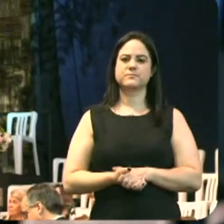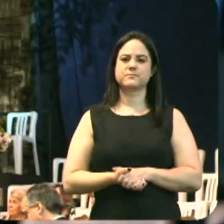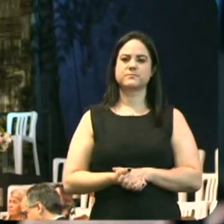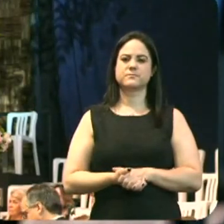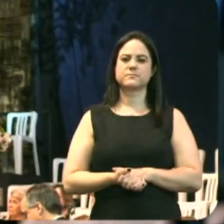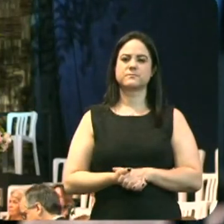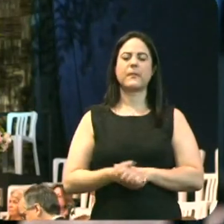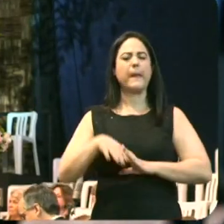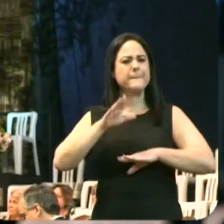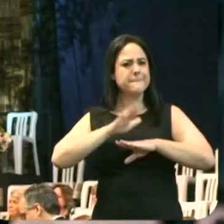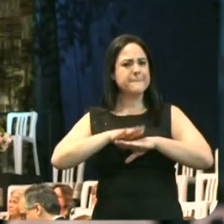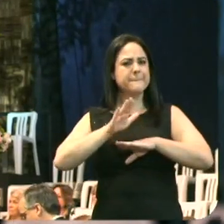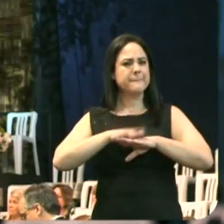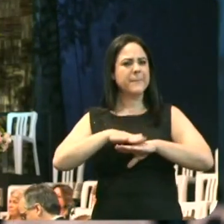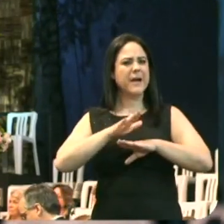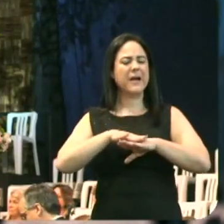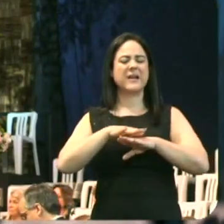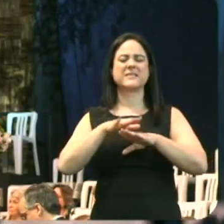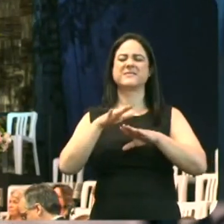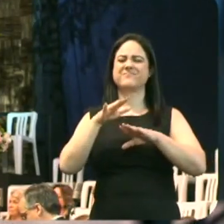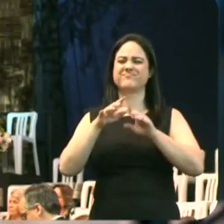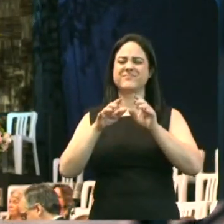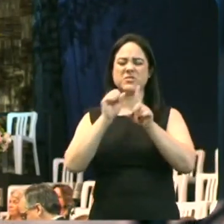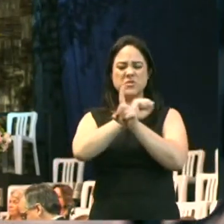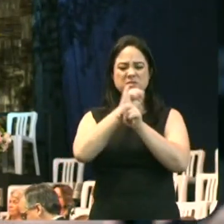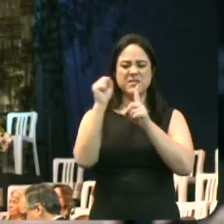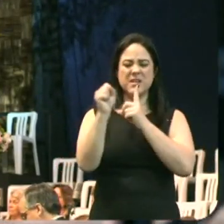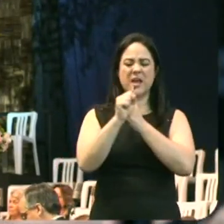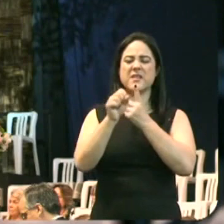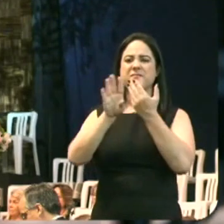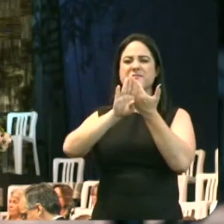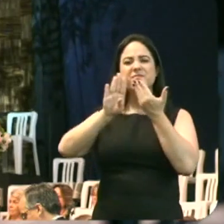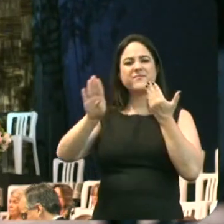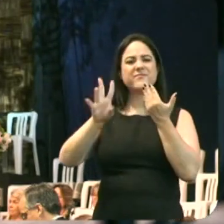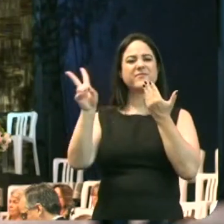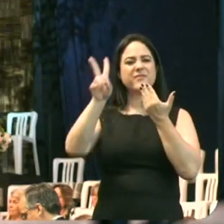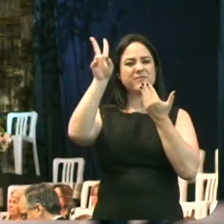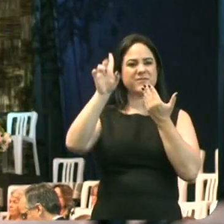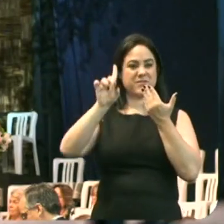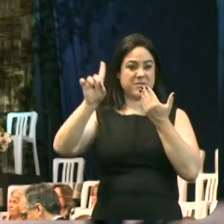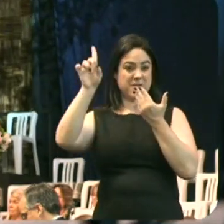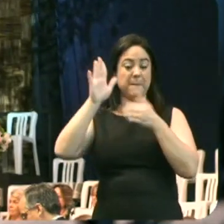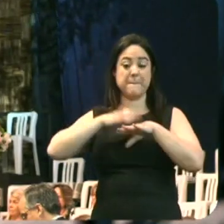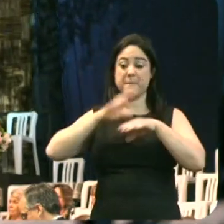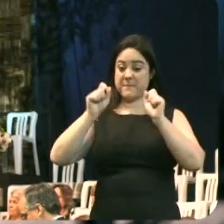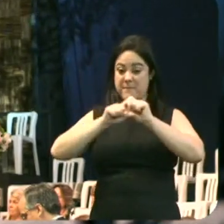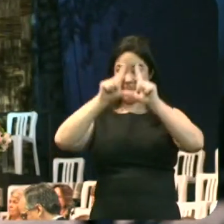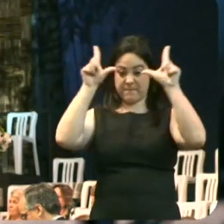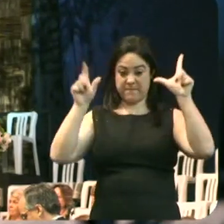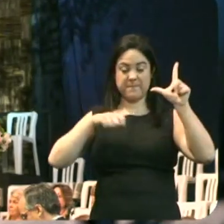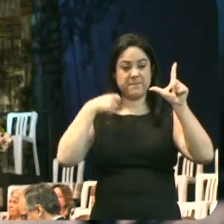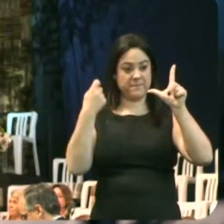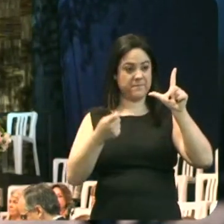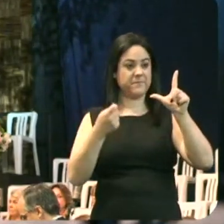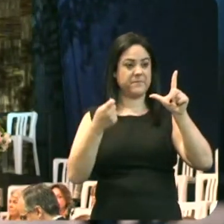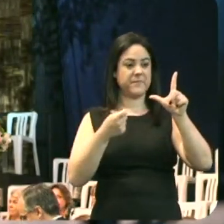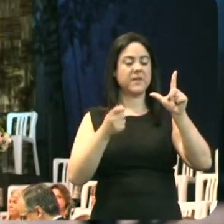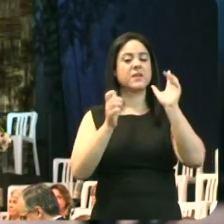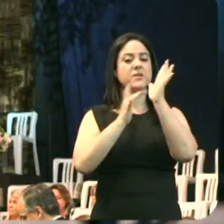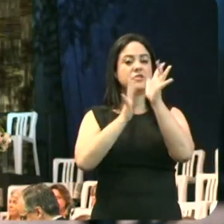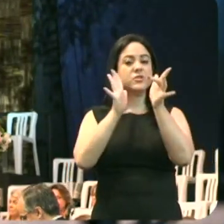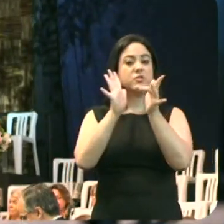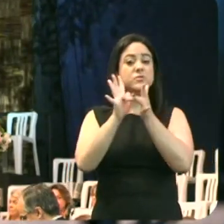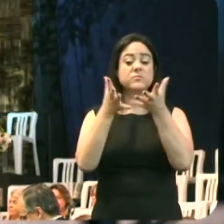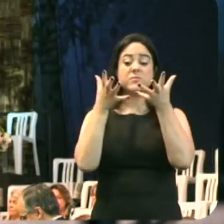E quanto mais uma sociedade se afasta dos valores de Deus, mais isso vai ficando evidente. Jesus veio